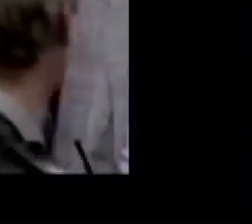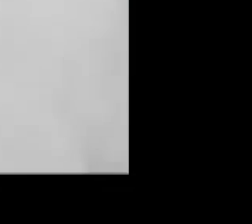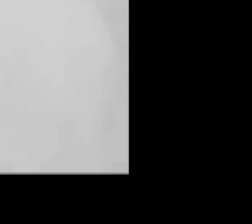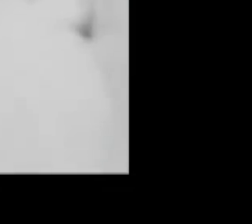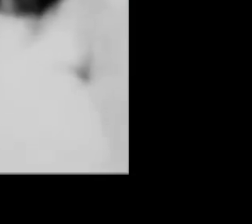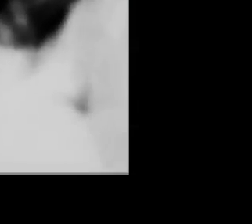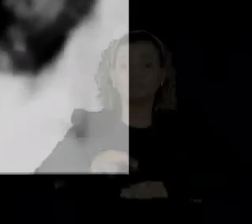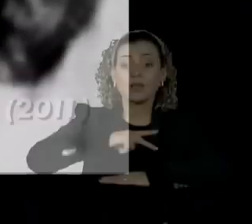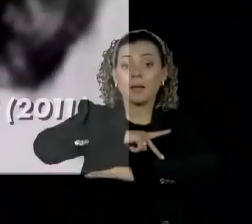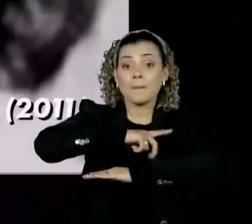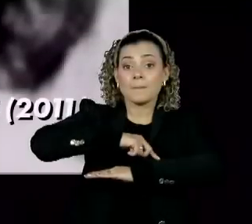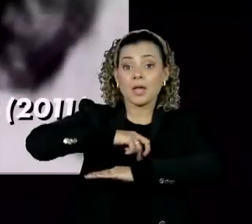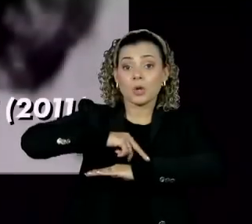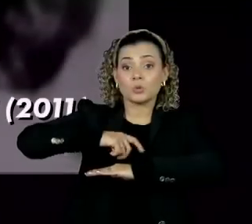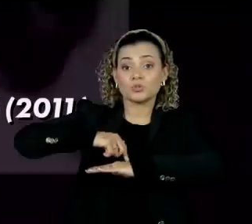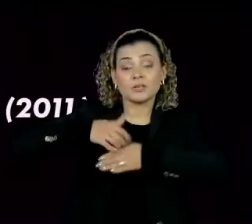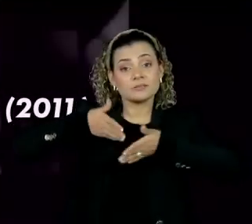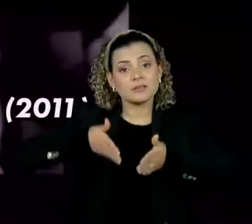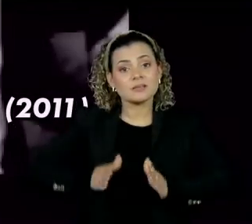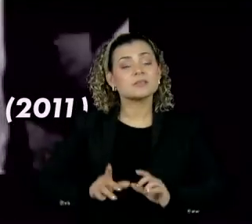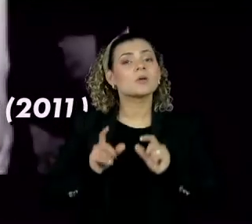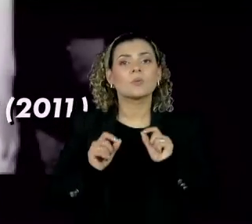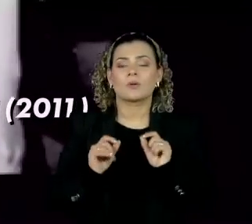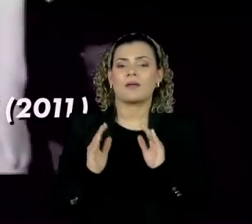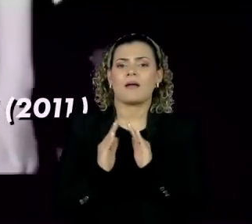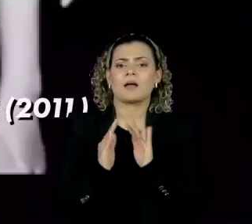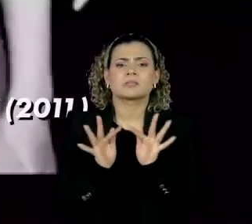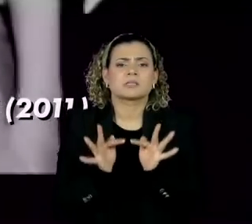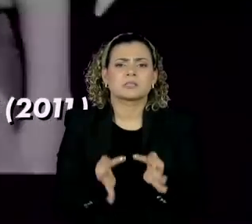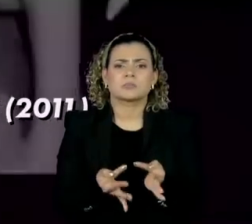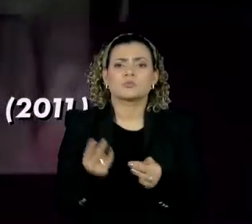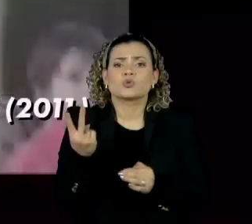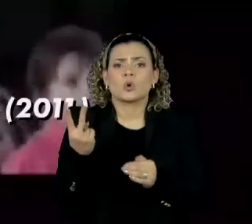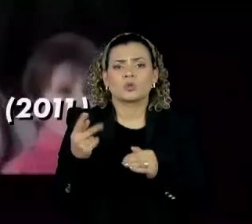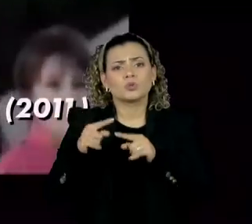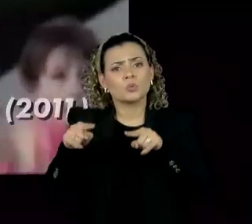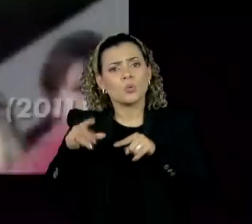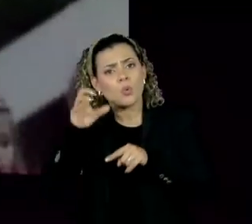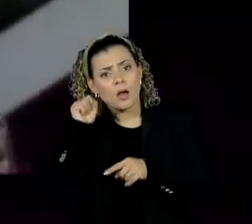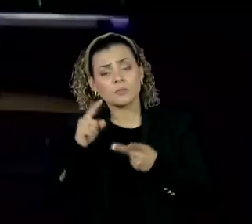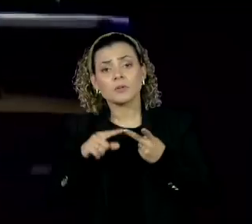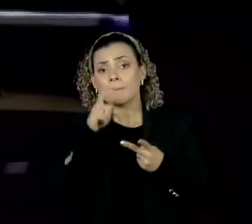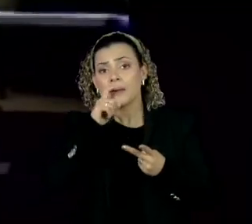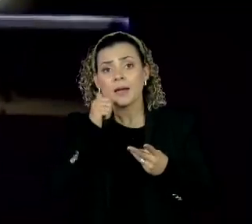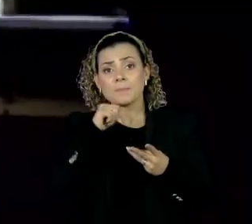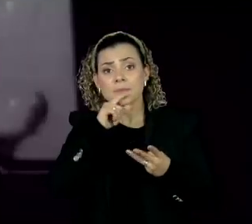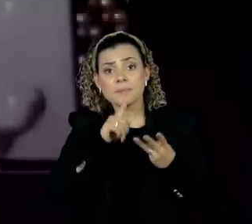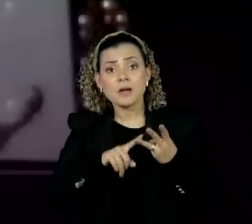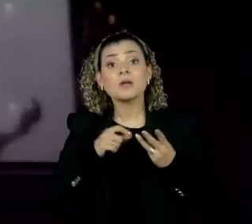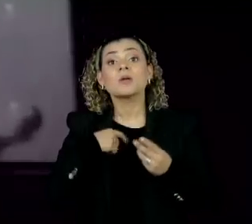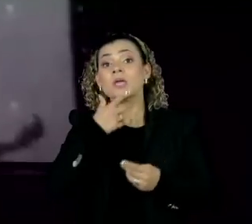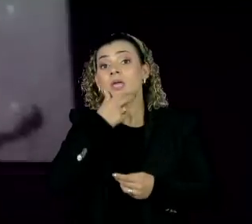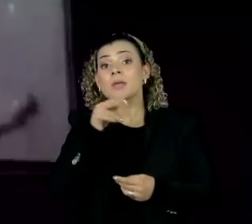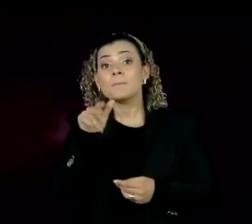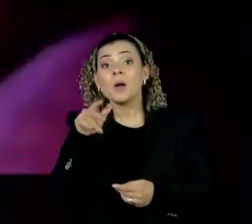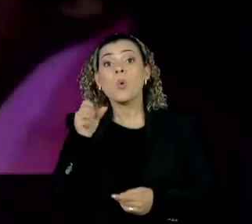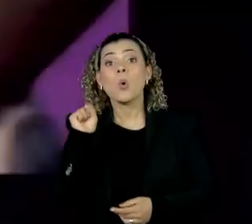Michael Jackson nasceu em uma pequena casa de 2 quartos, onde ele, pai, mãe e seus 8 irmãos